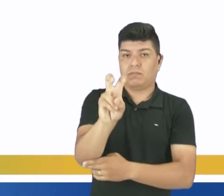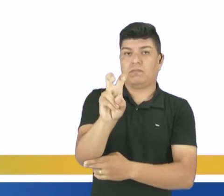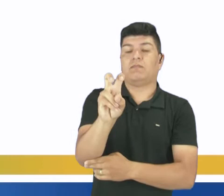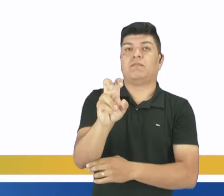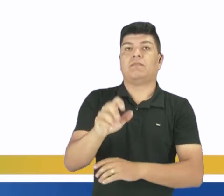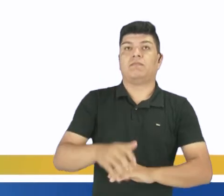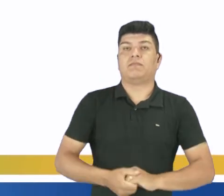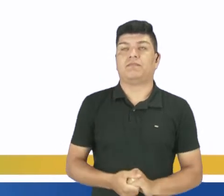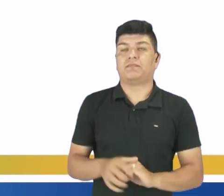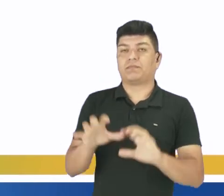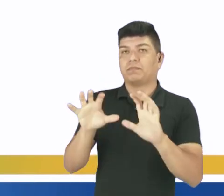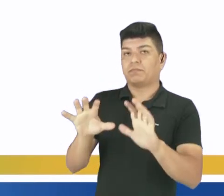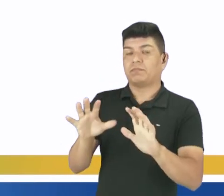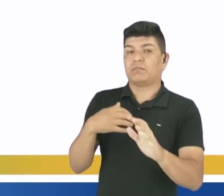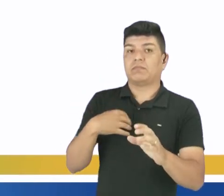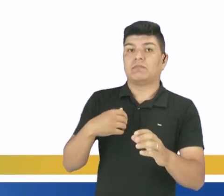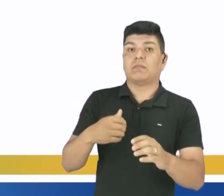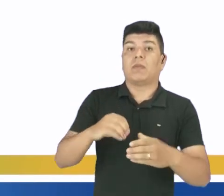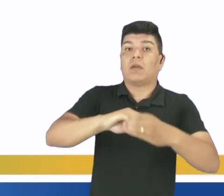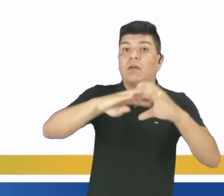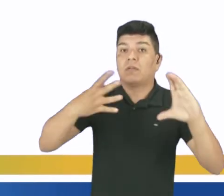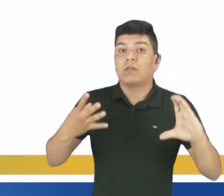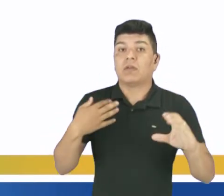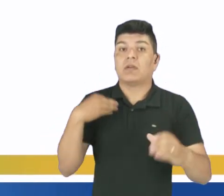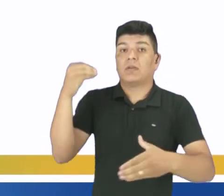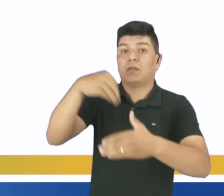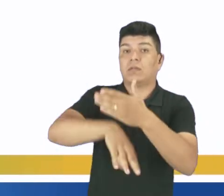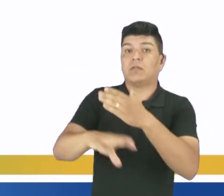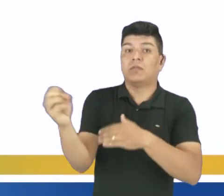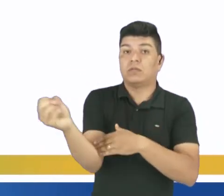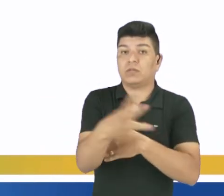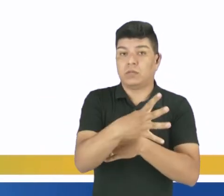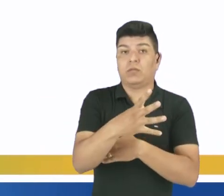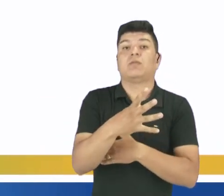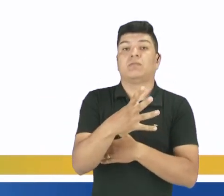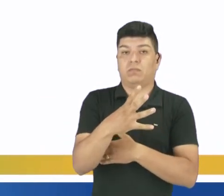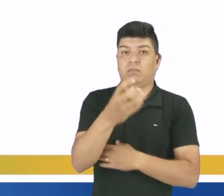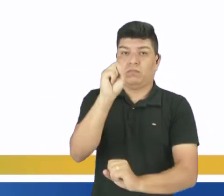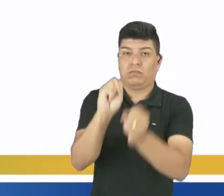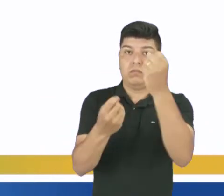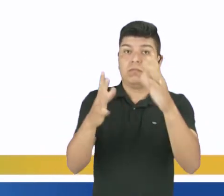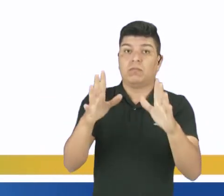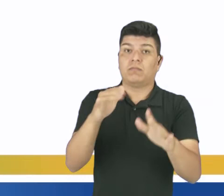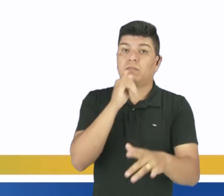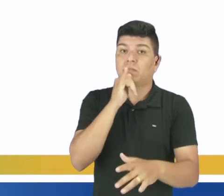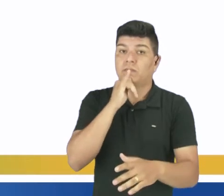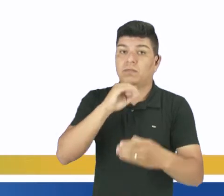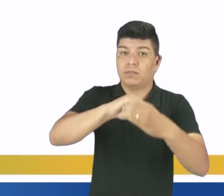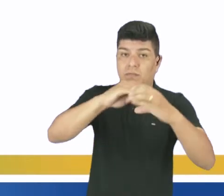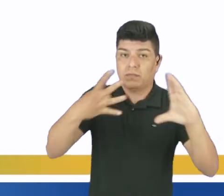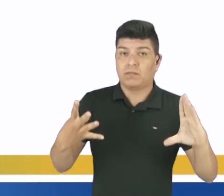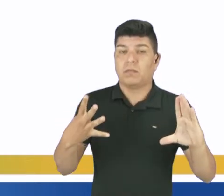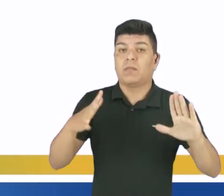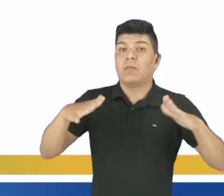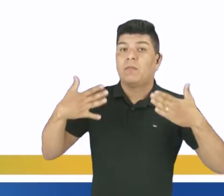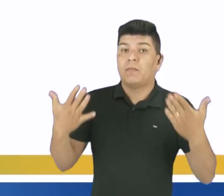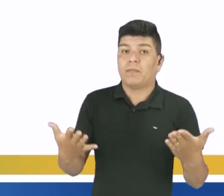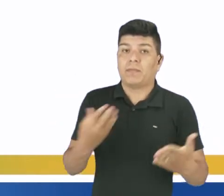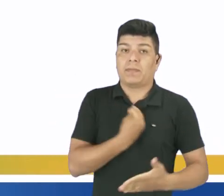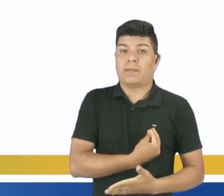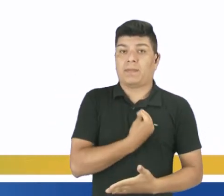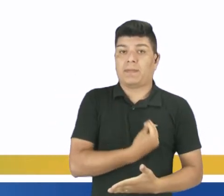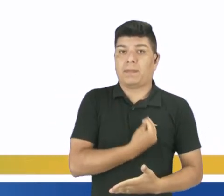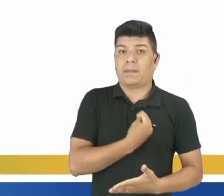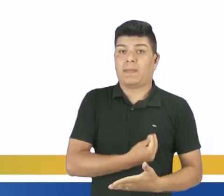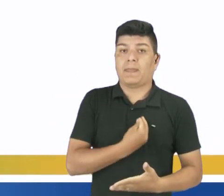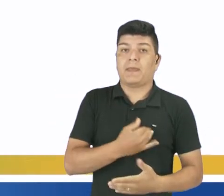1945. Então, uma das características é a introdução de novos meios de produção. E aí nós temos como característica aí a presença